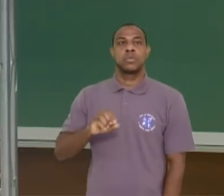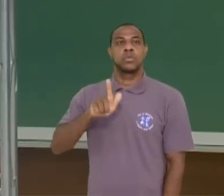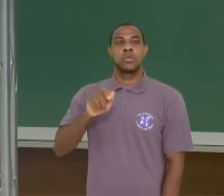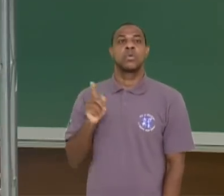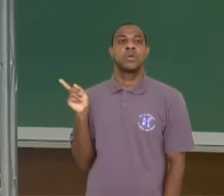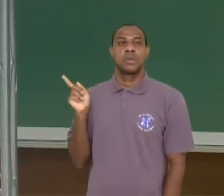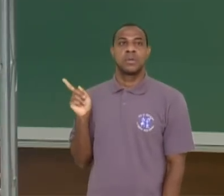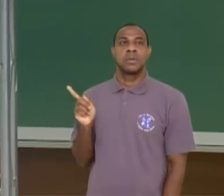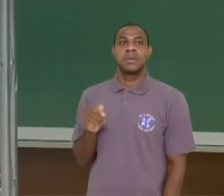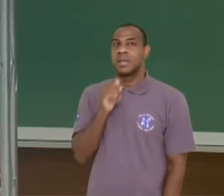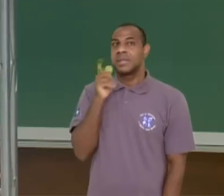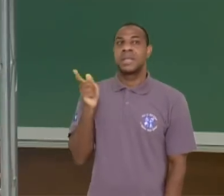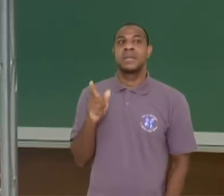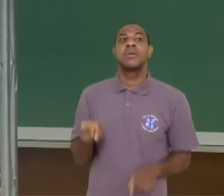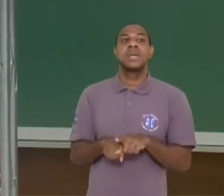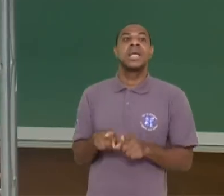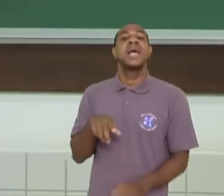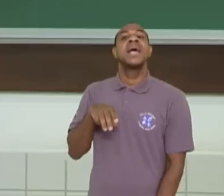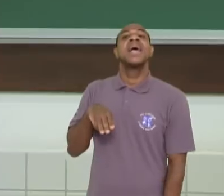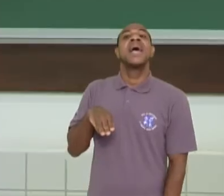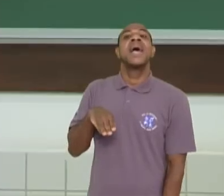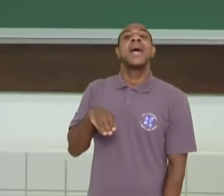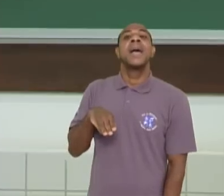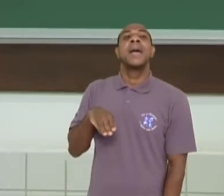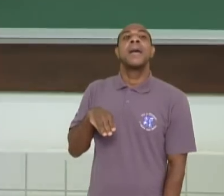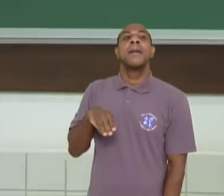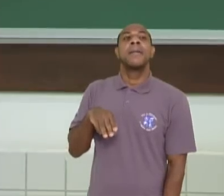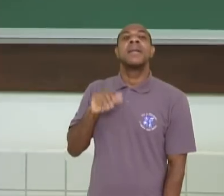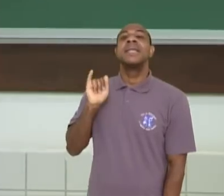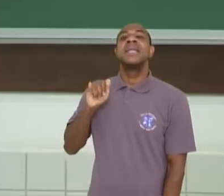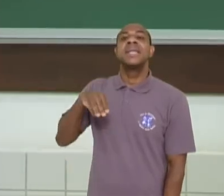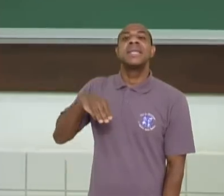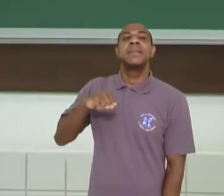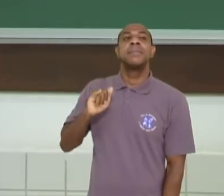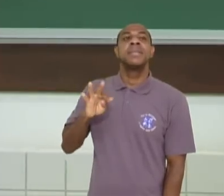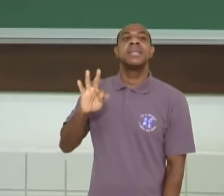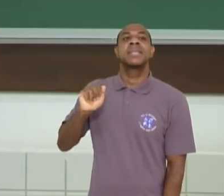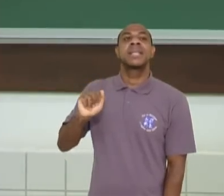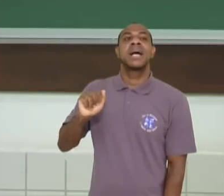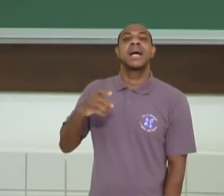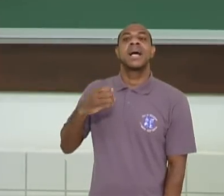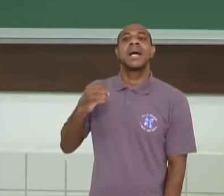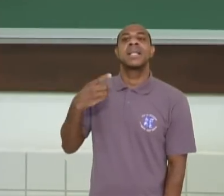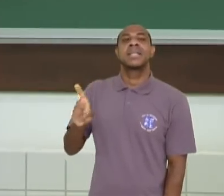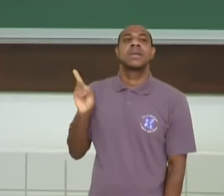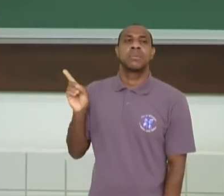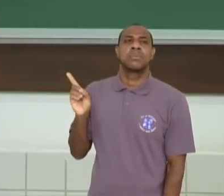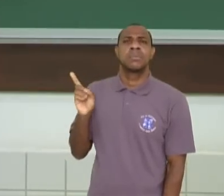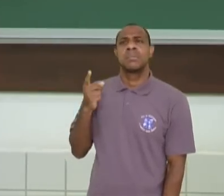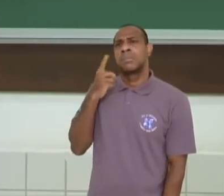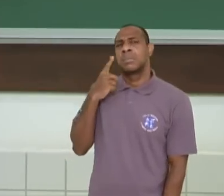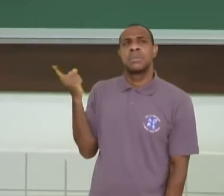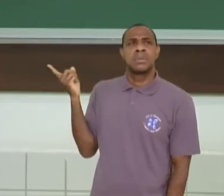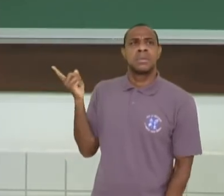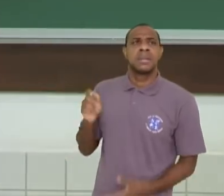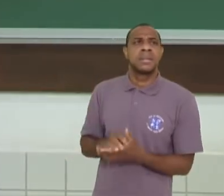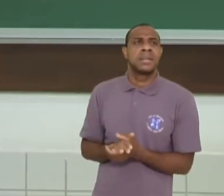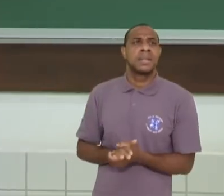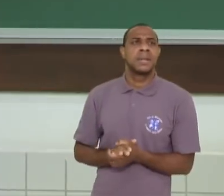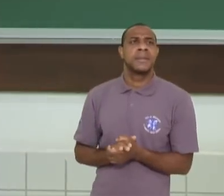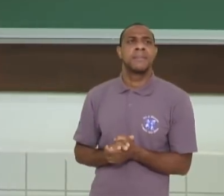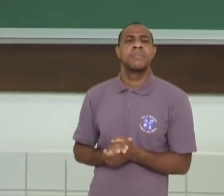jogo de imitação. Então todos vocês já em algum momento já devem ter vivenciado o que é a imitação, né? Então todos